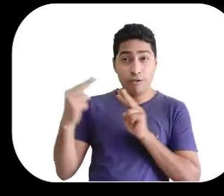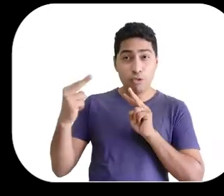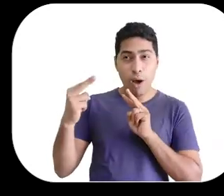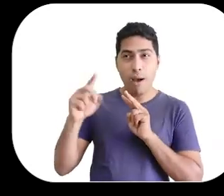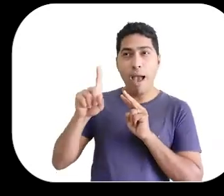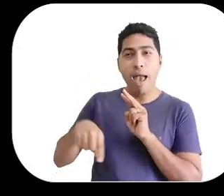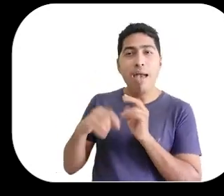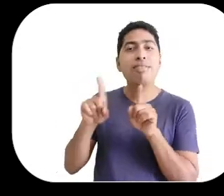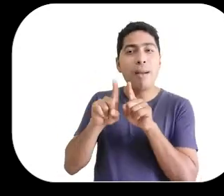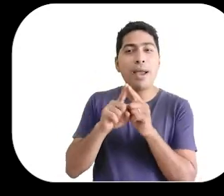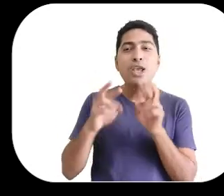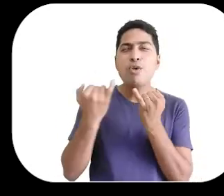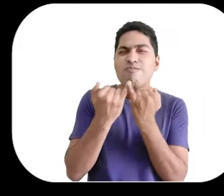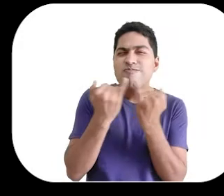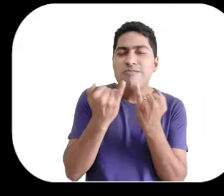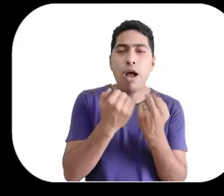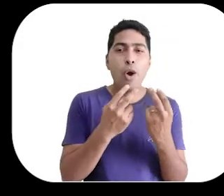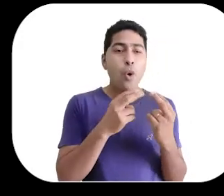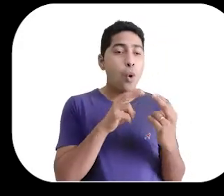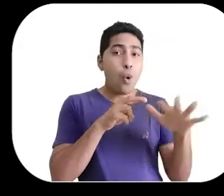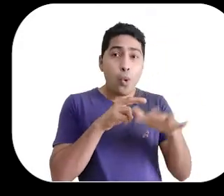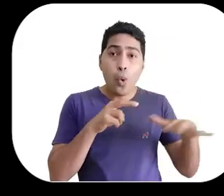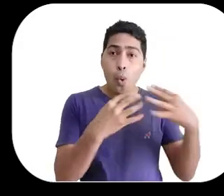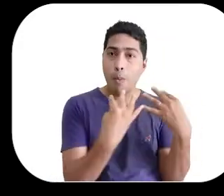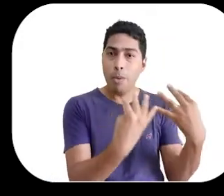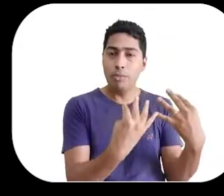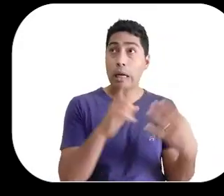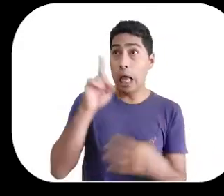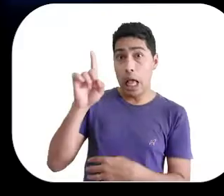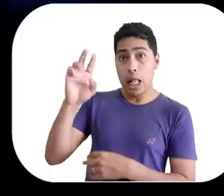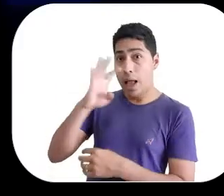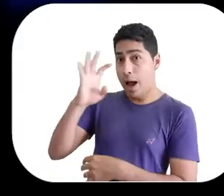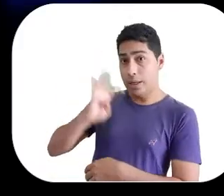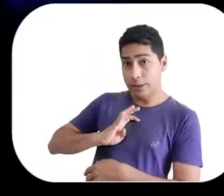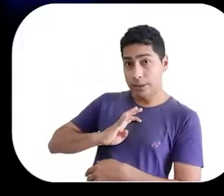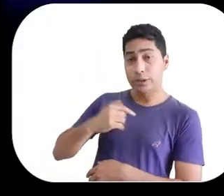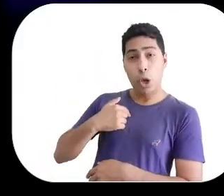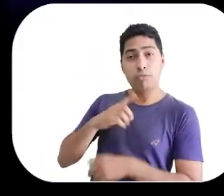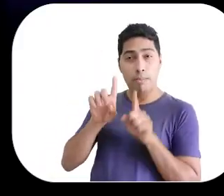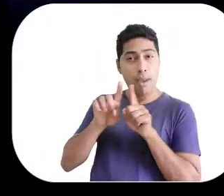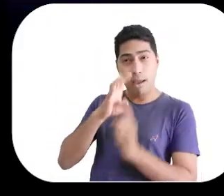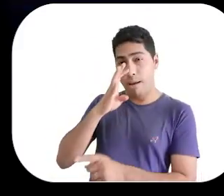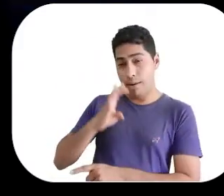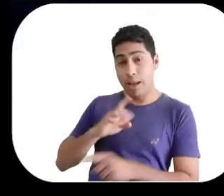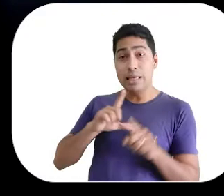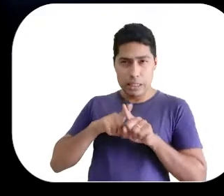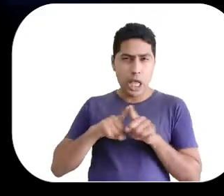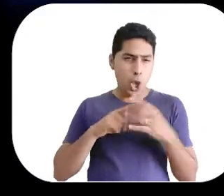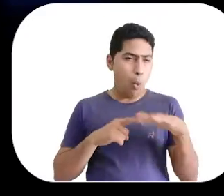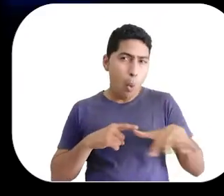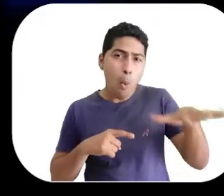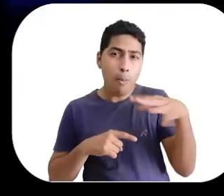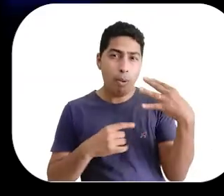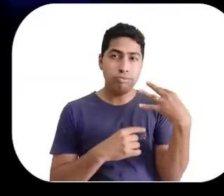uma relação com o meu público também. Então é ele que me assiste, eu também estou me assistindo, e existe um público que me assiste, mas a minha relação com